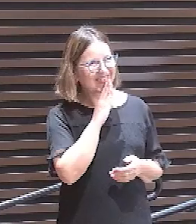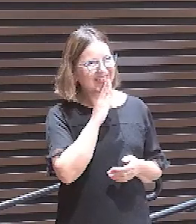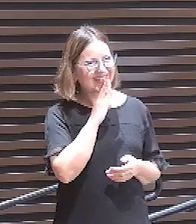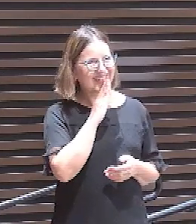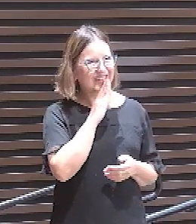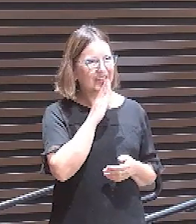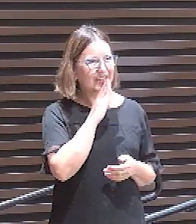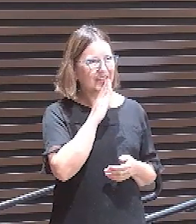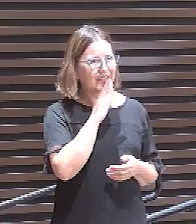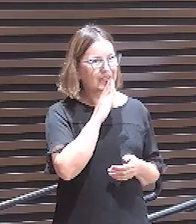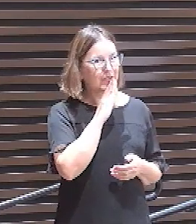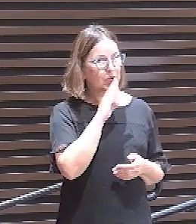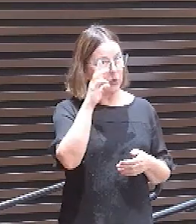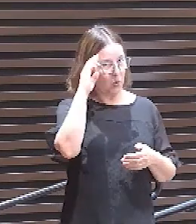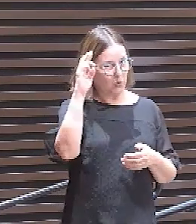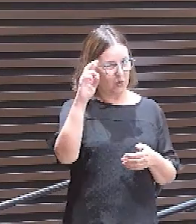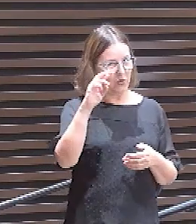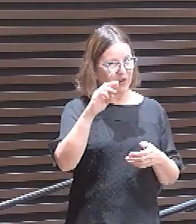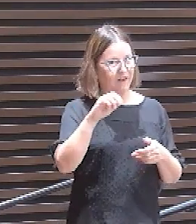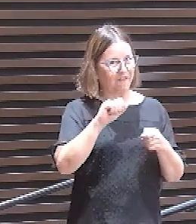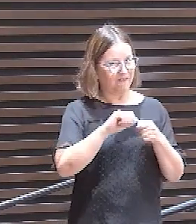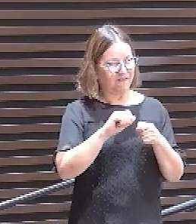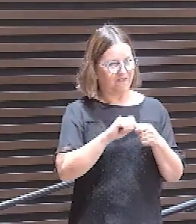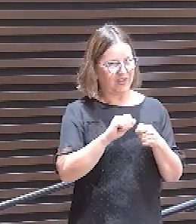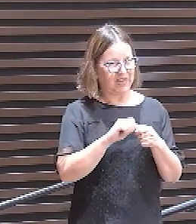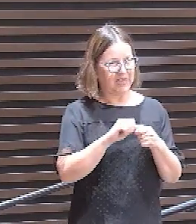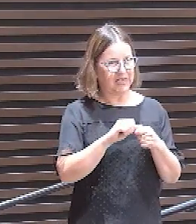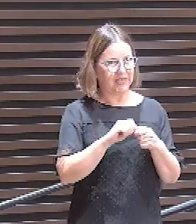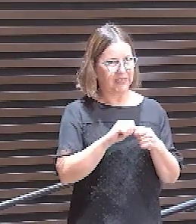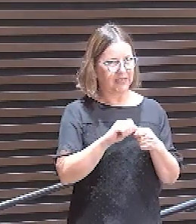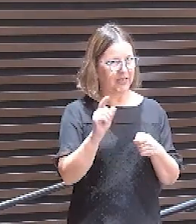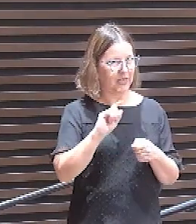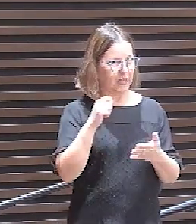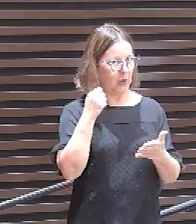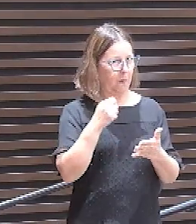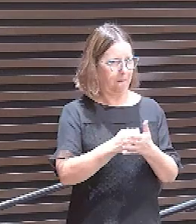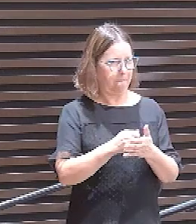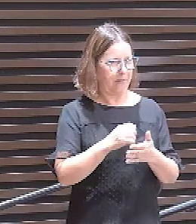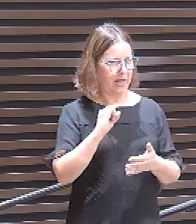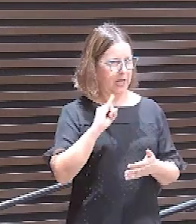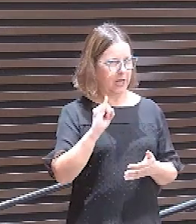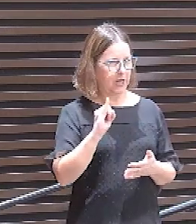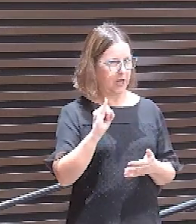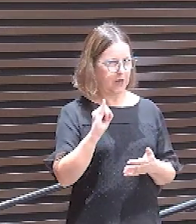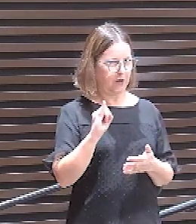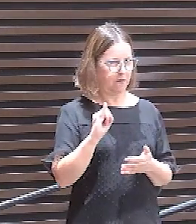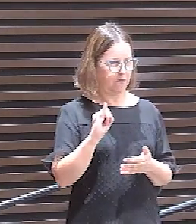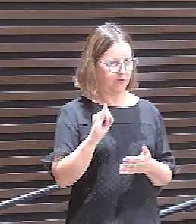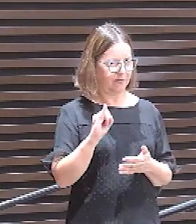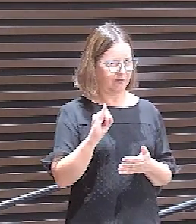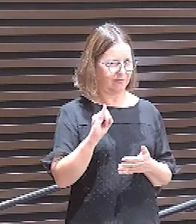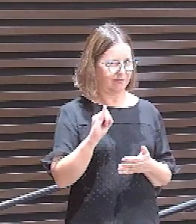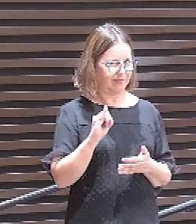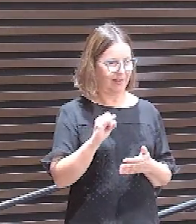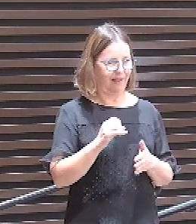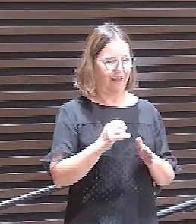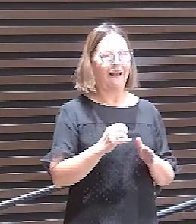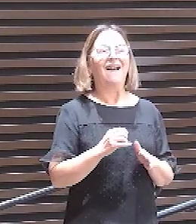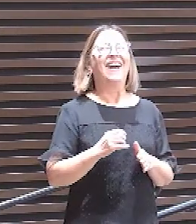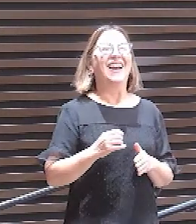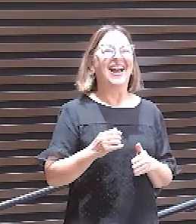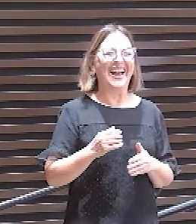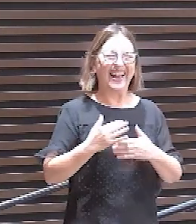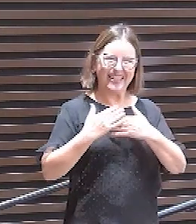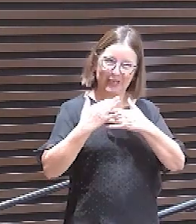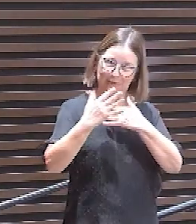o que o senhor faz sonegando. Daqui para frente o senhor não vai sonegar mais.